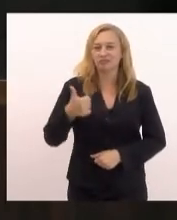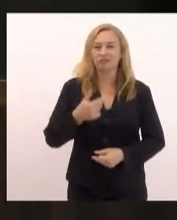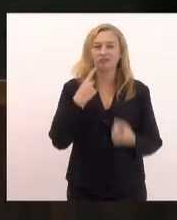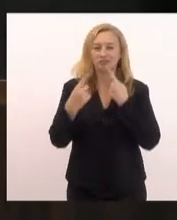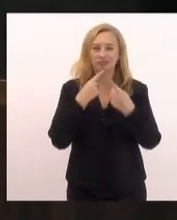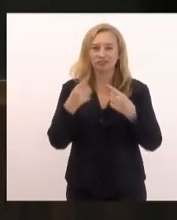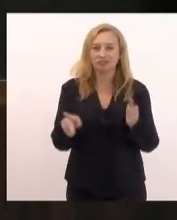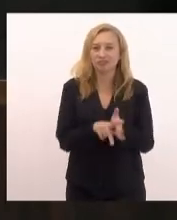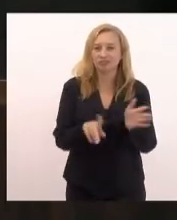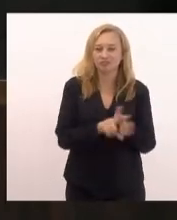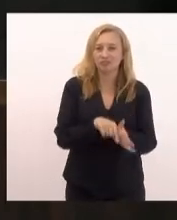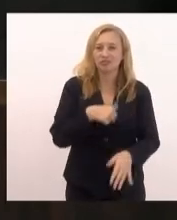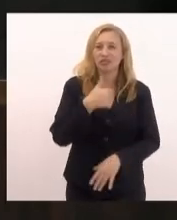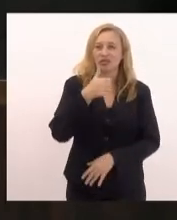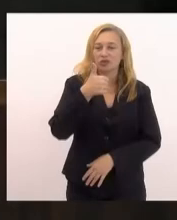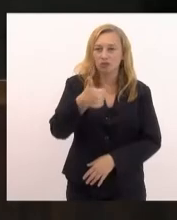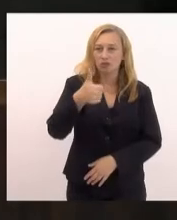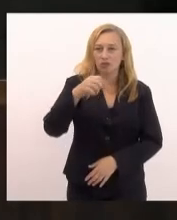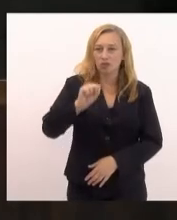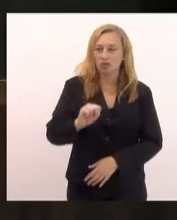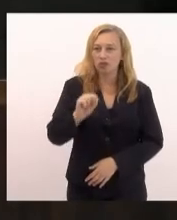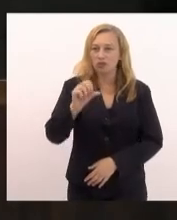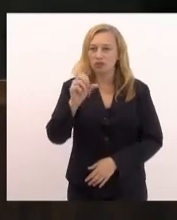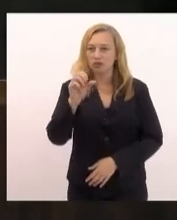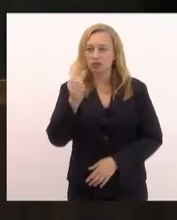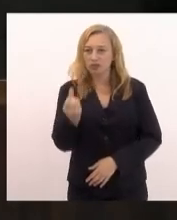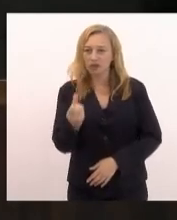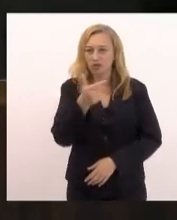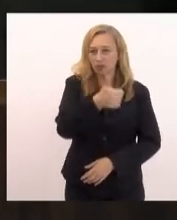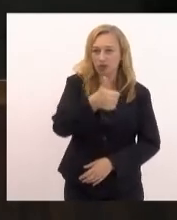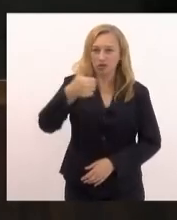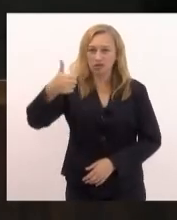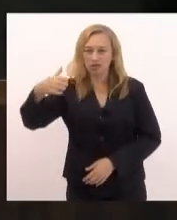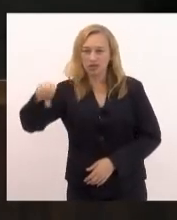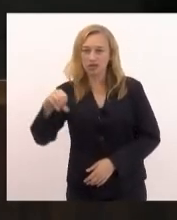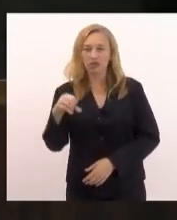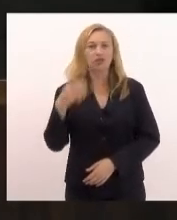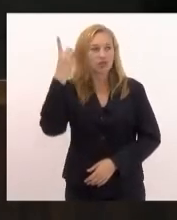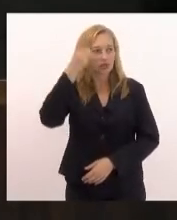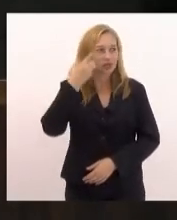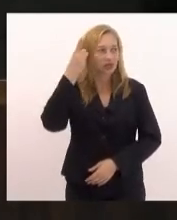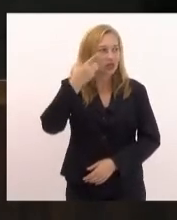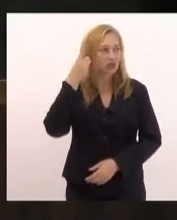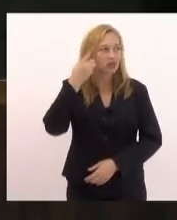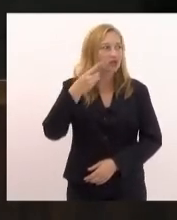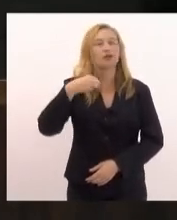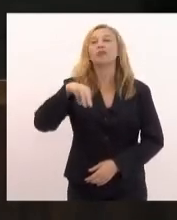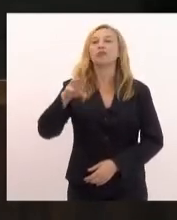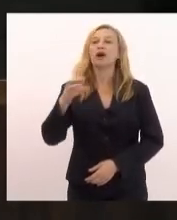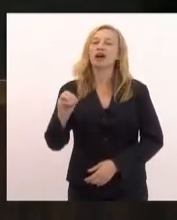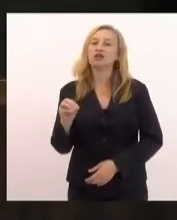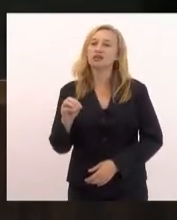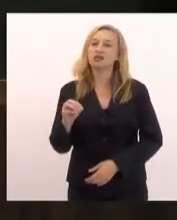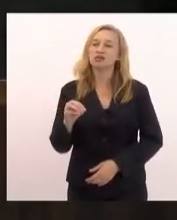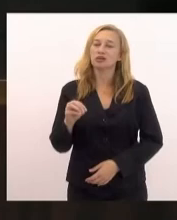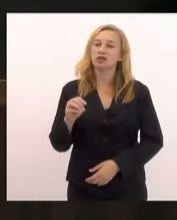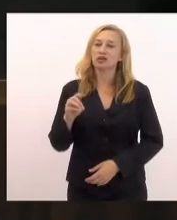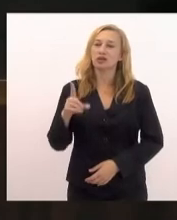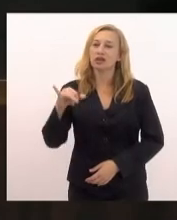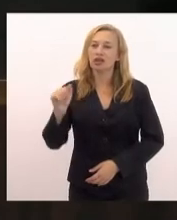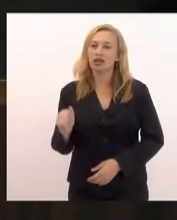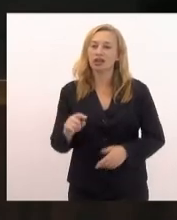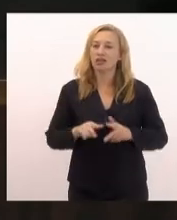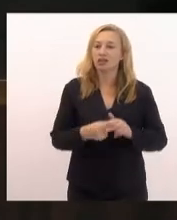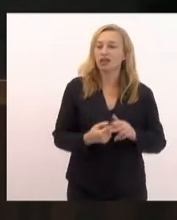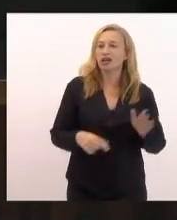discussão, projeto de lei 186/2019, de autoria do deputado Márcio Canella, que altera a lei 4.961, de 20 de dezembro de